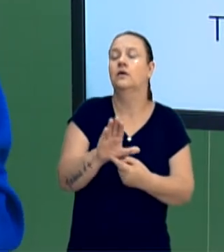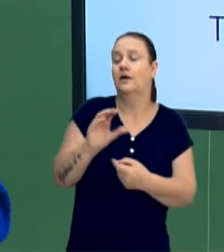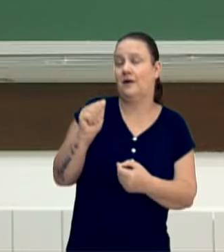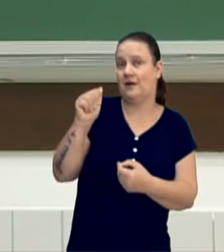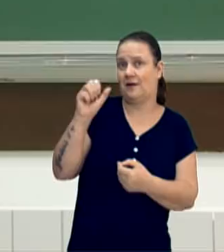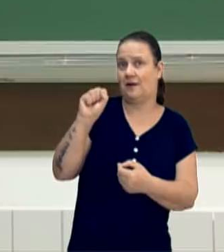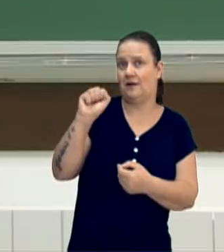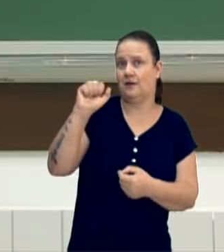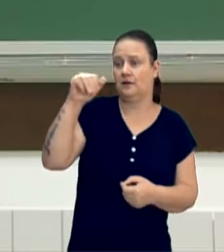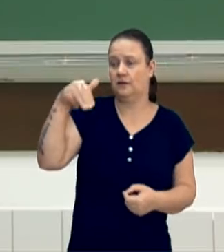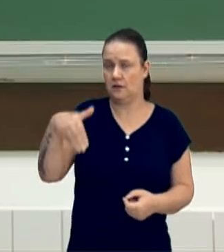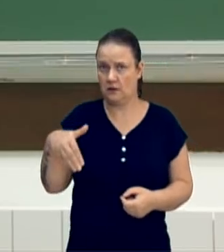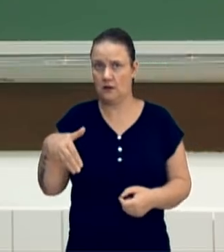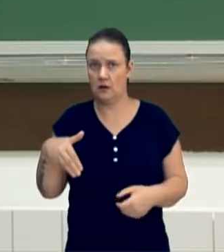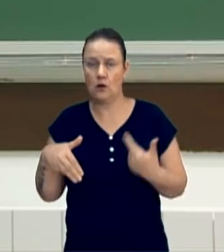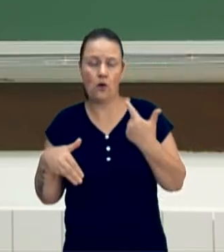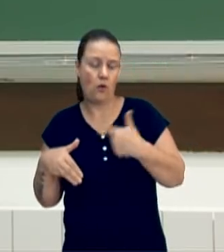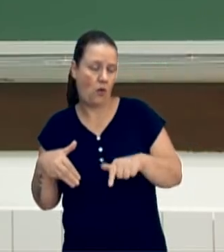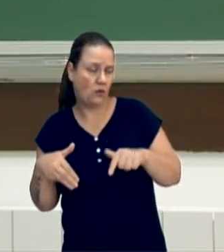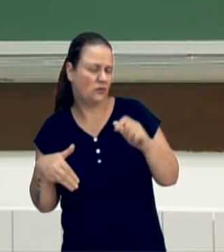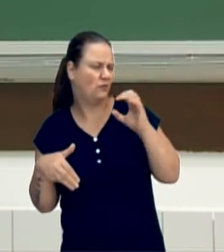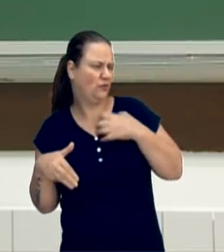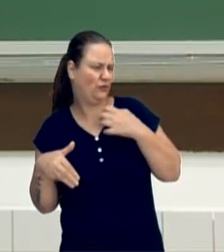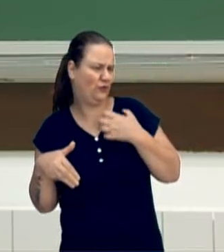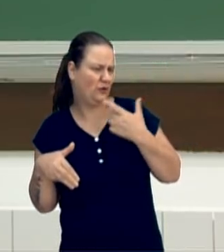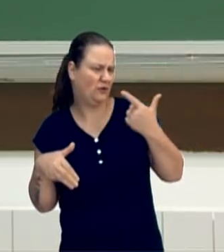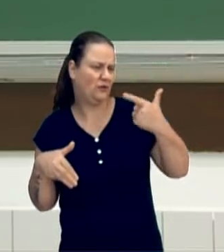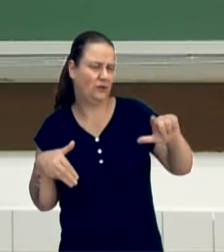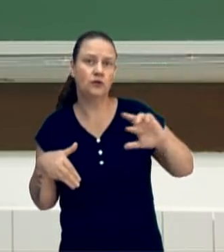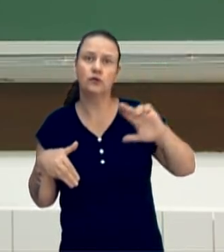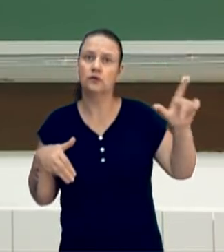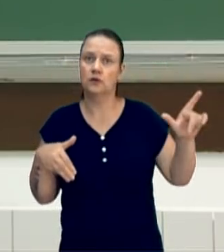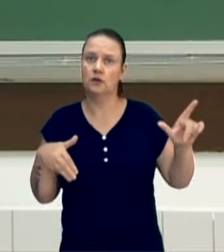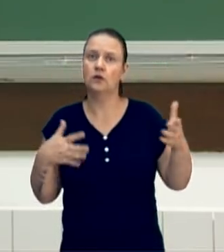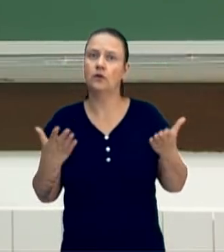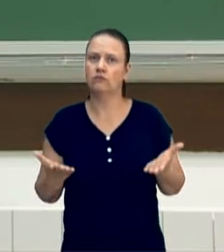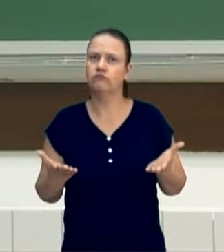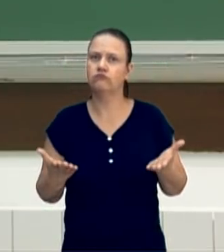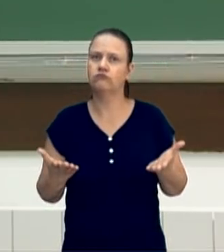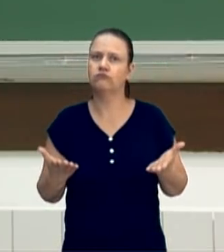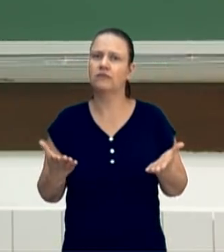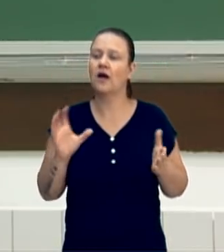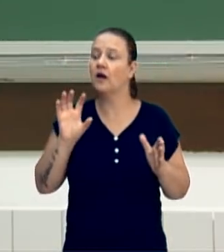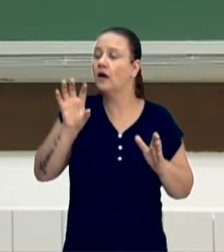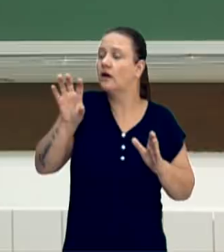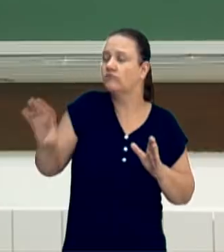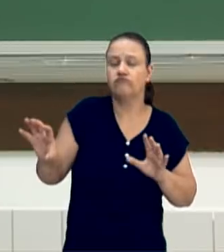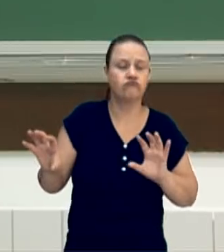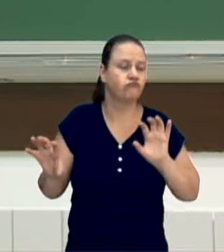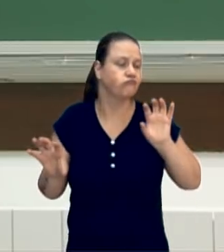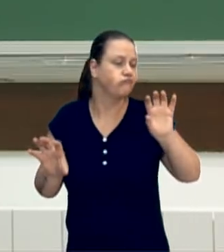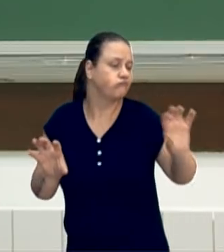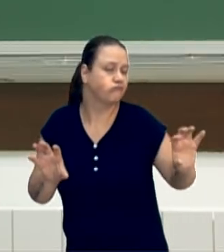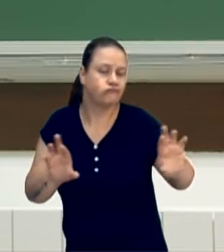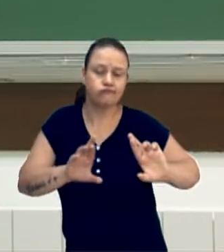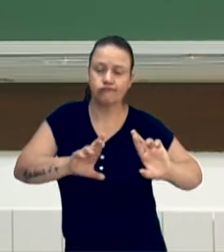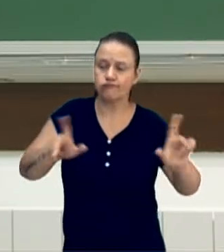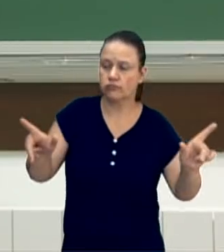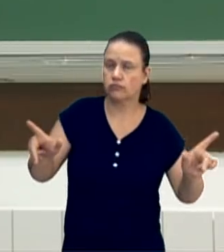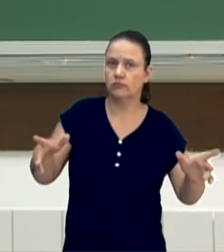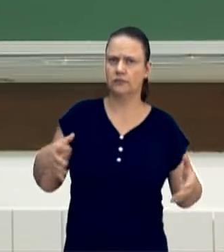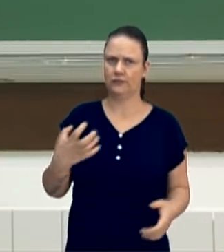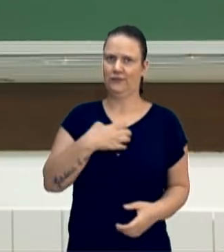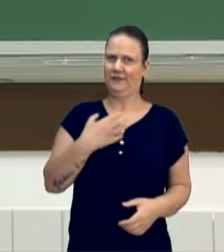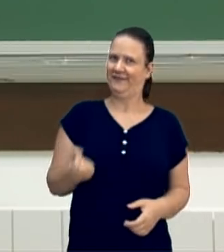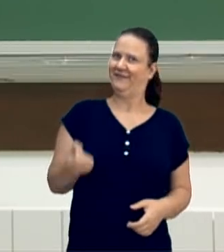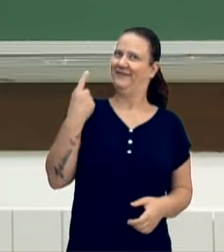dizer assim, de um jeito ou de outro, de uma maneira ou de outro. Assim assado. É um jeito